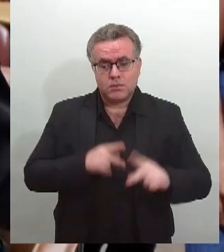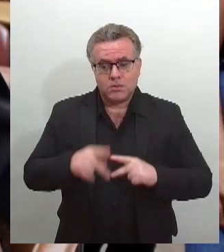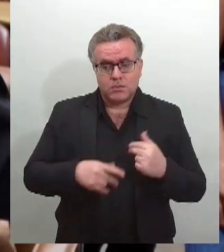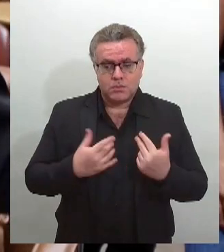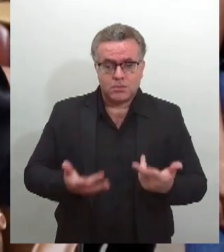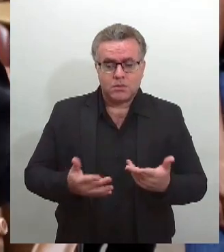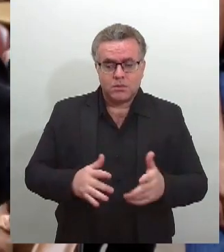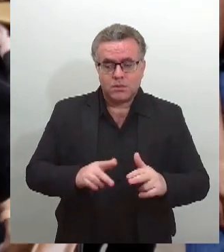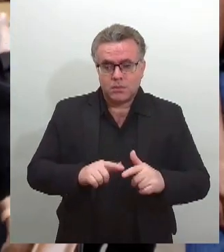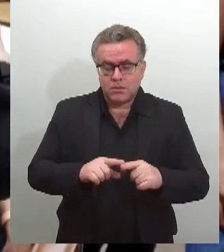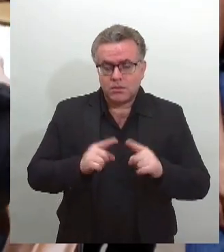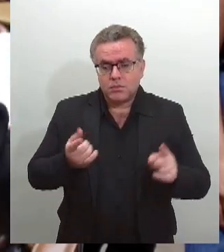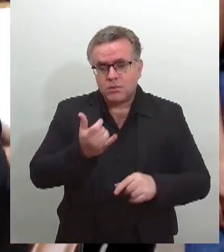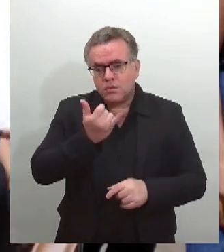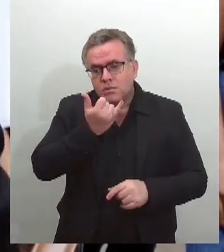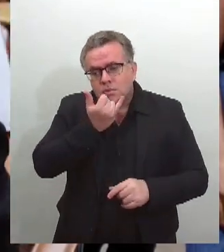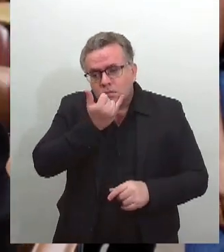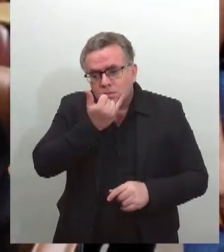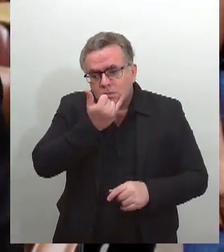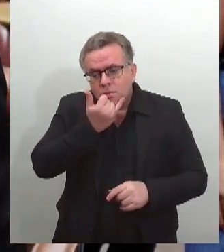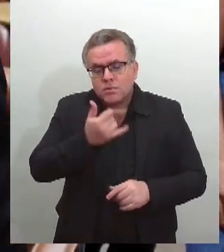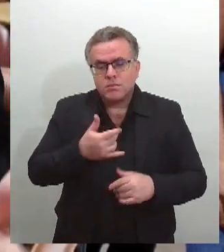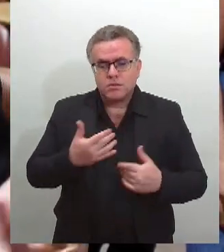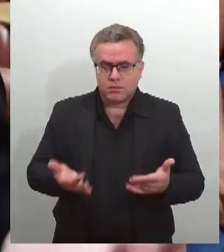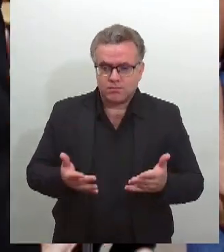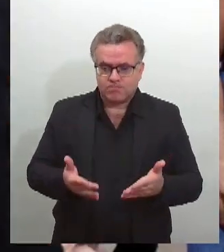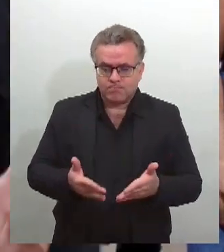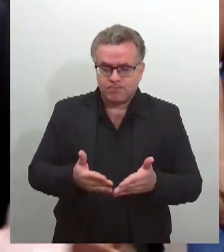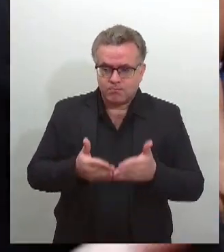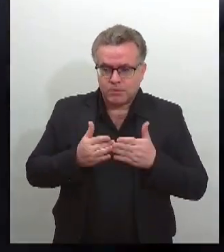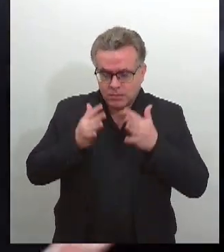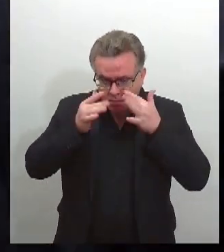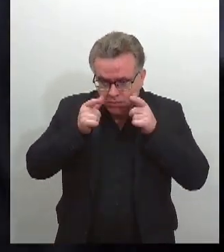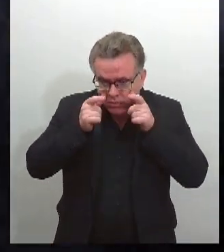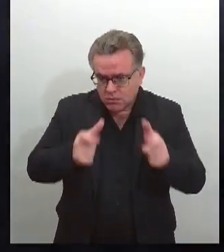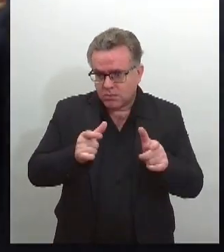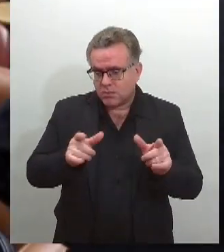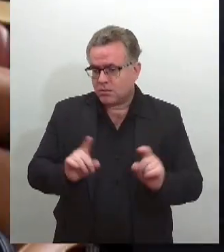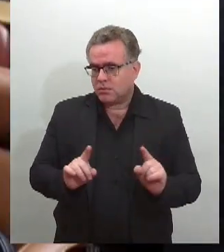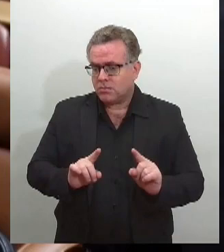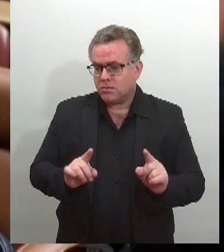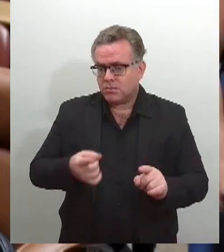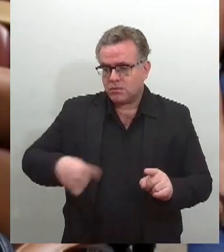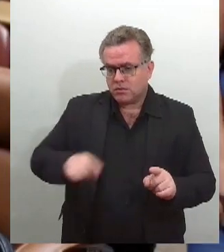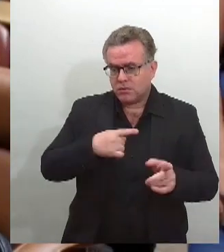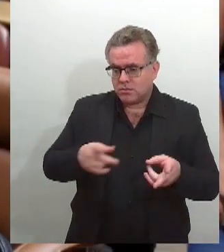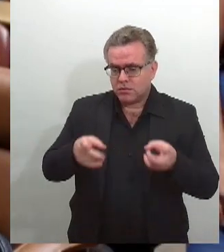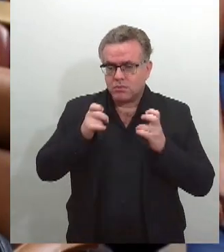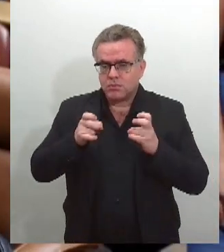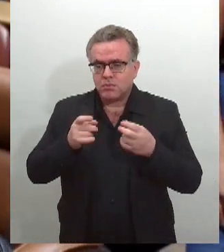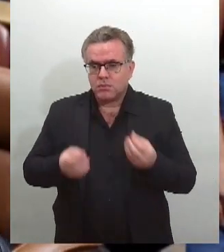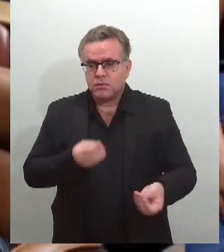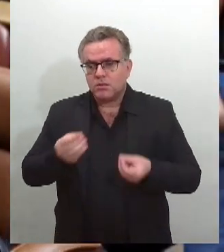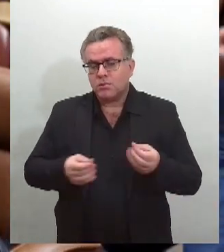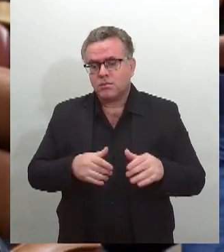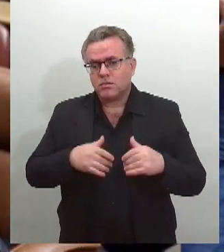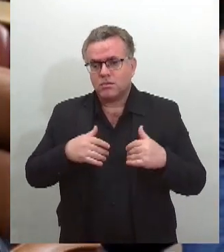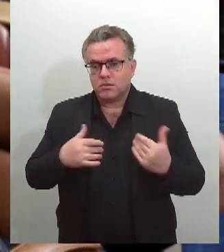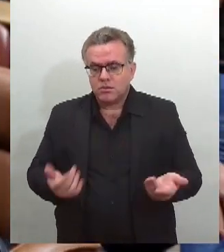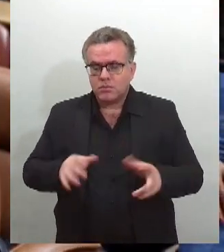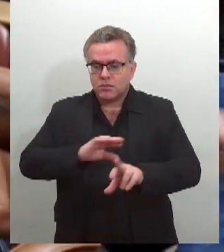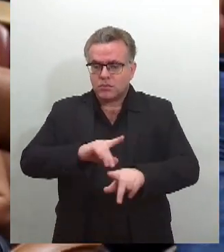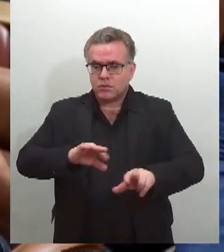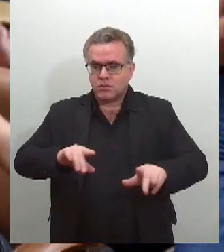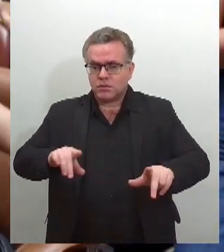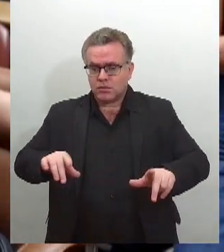não há esse interesse. Então, a gente percebe, de acordo com vários diálogos com essa